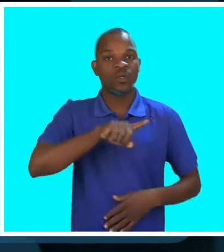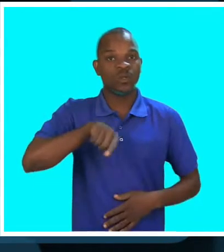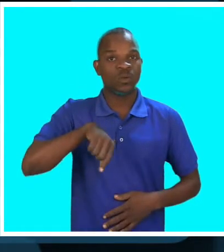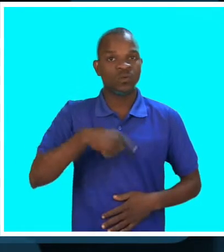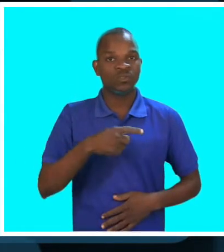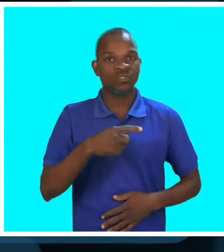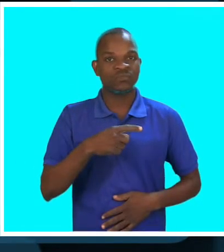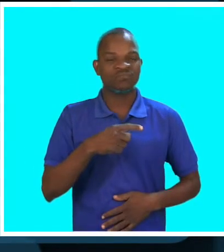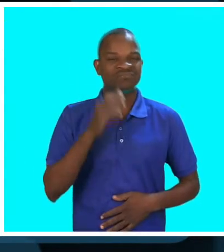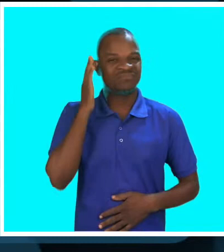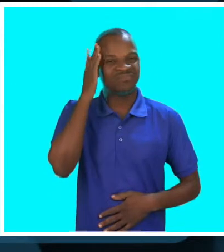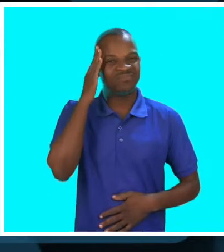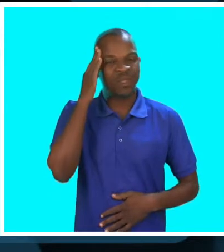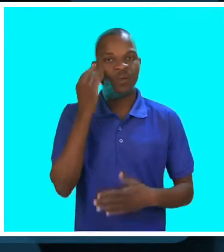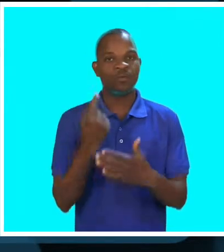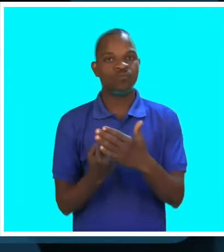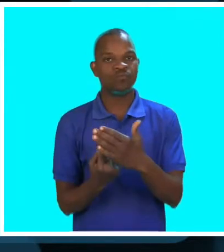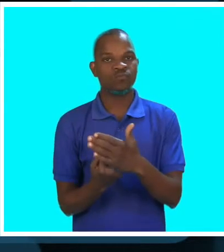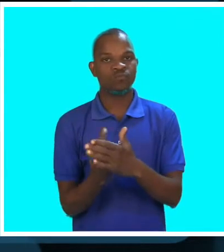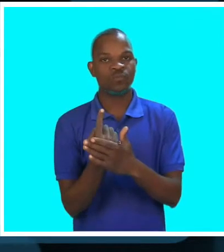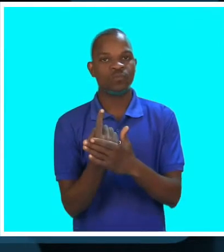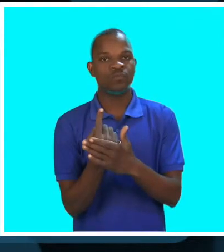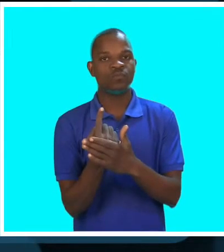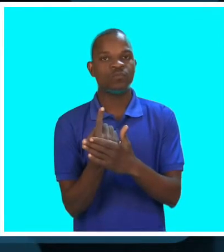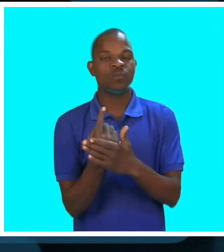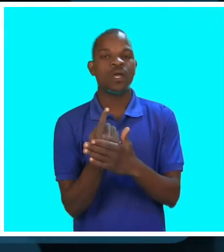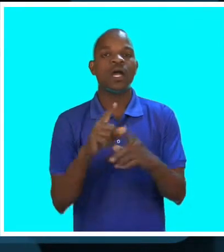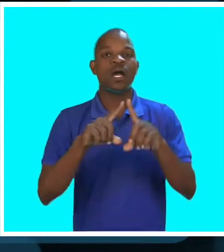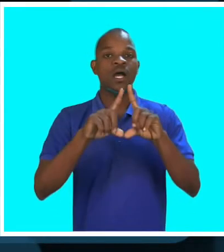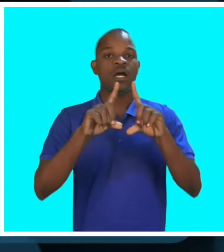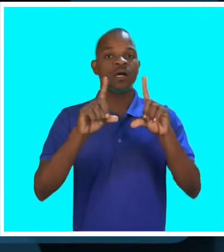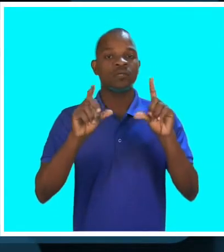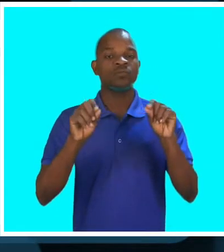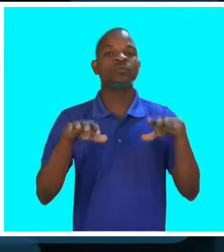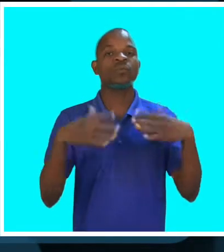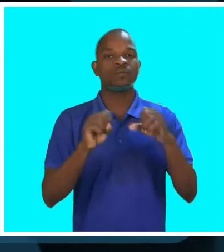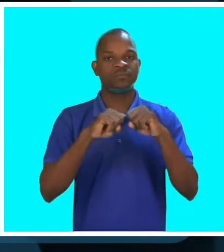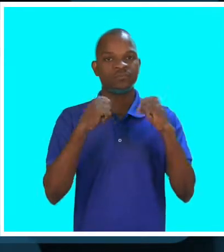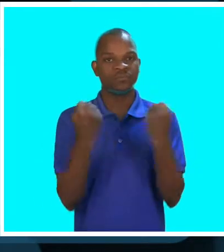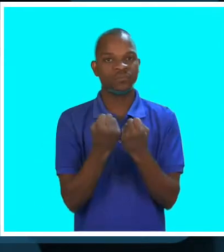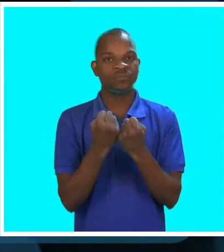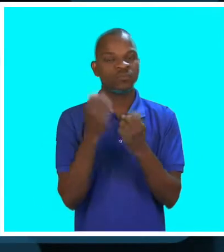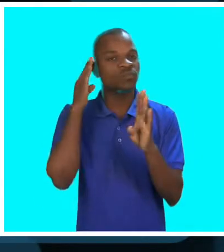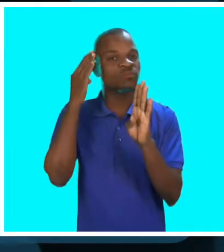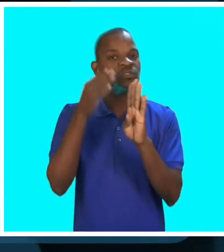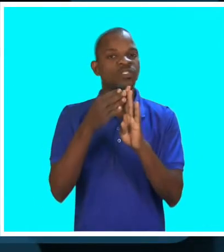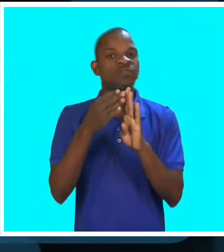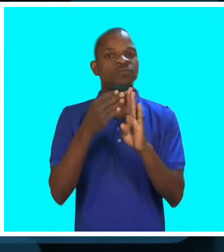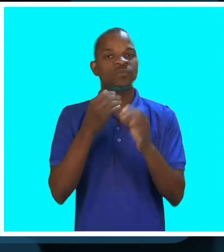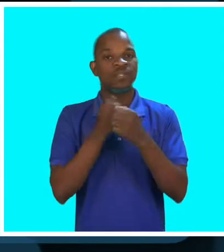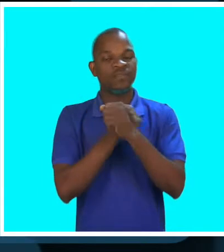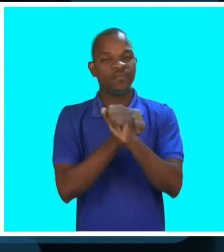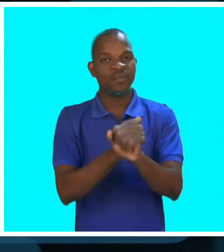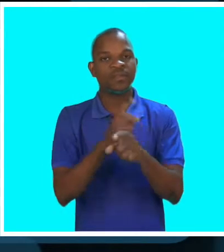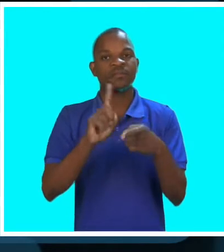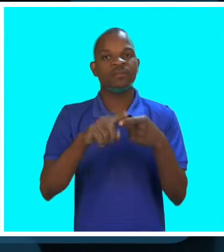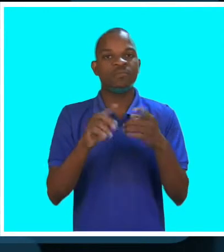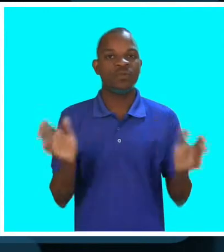assim e nós juntarmos e criamos a solução para o poder e defender e promover